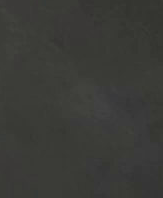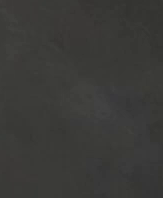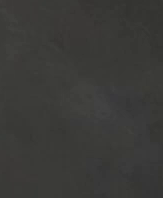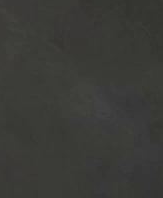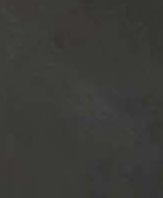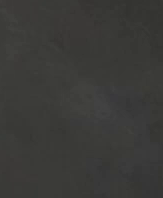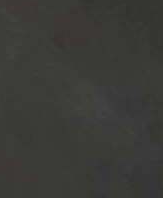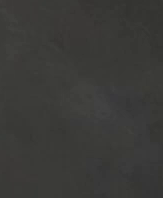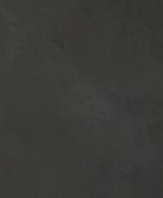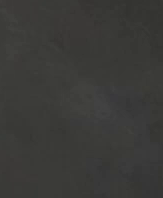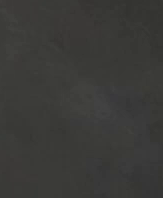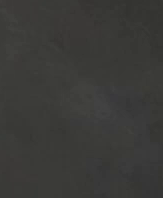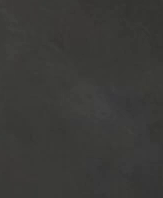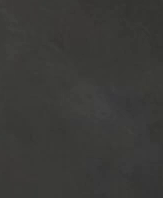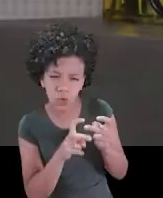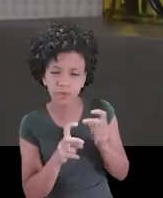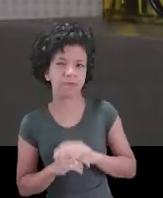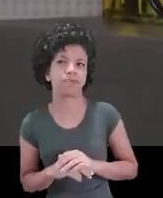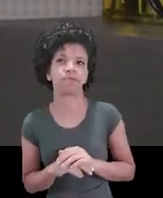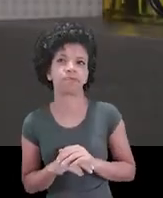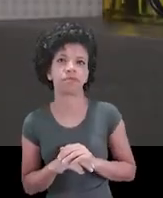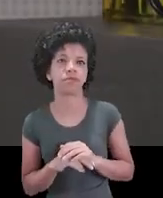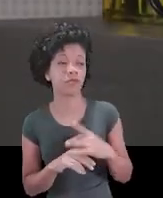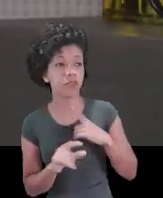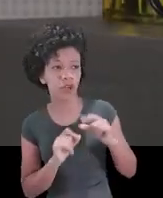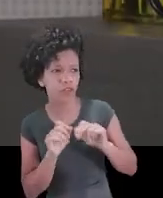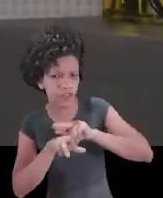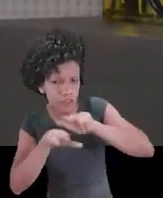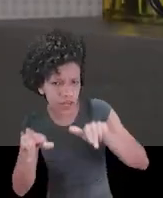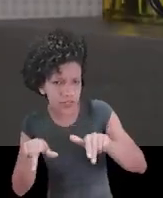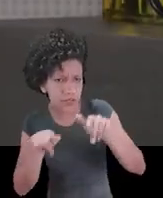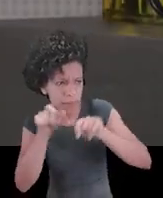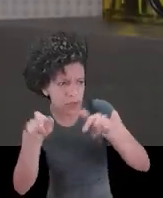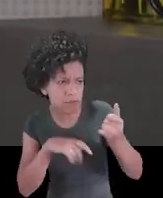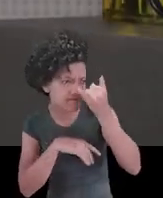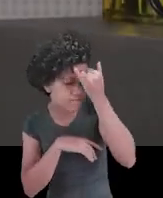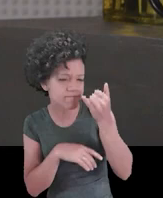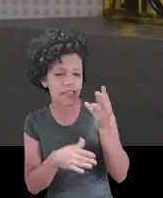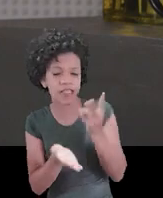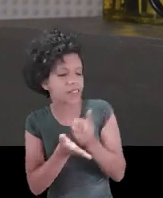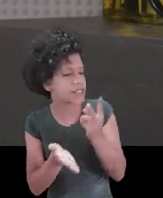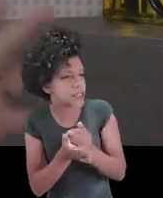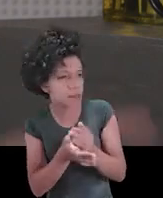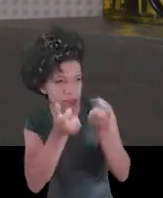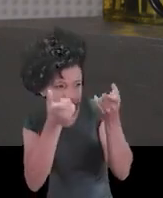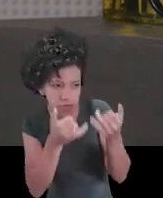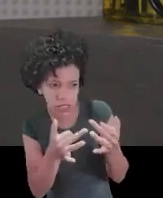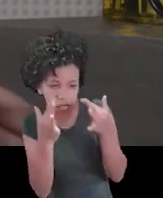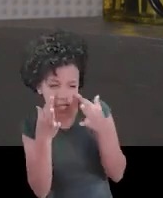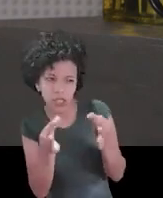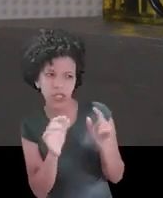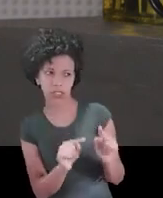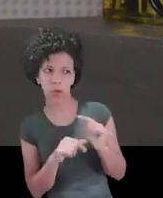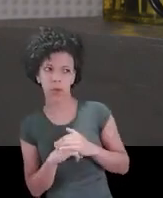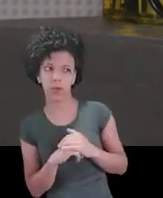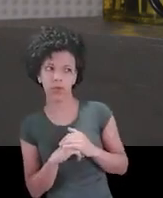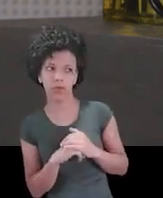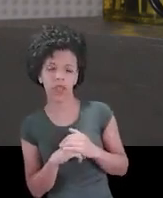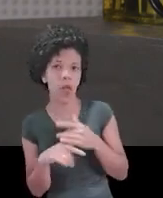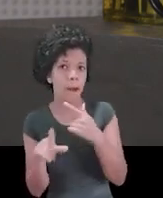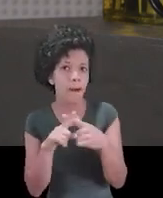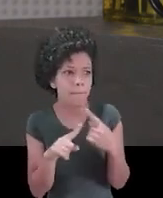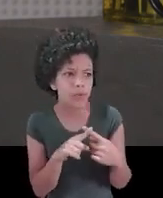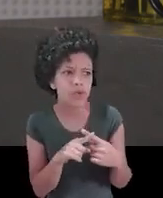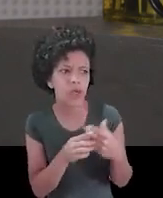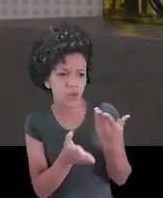oi para mim parece assim todas as vítimas o que vem conversar comigo e peço ela sempre fala a mesma coisa isso me chama atenção porque